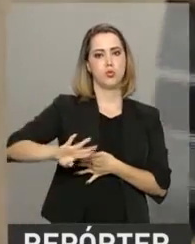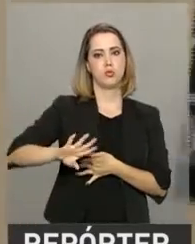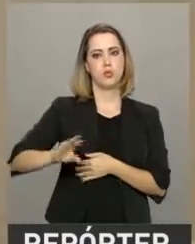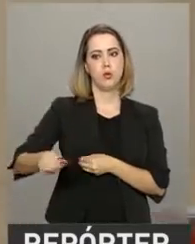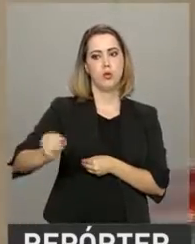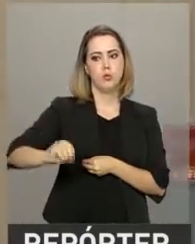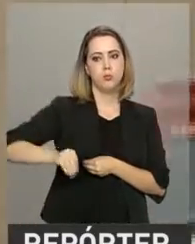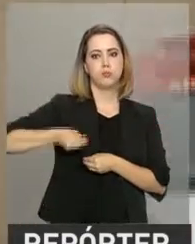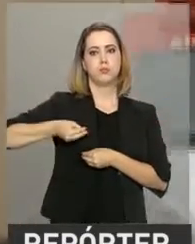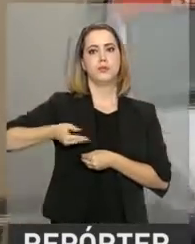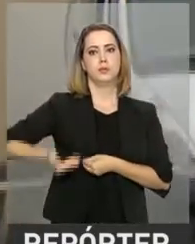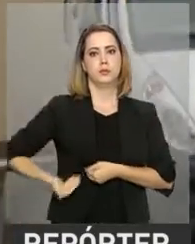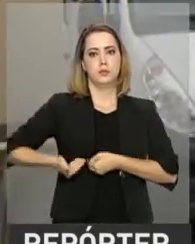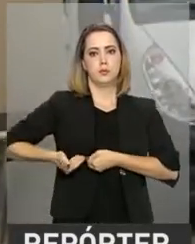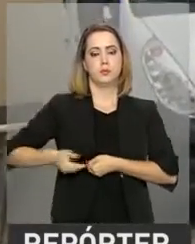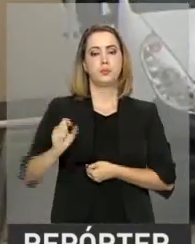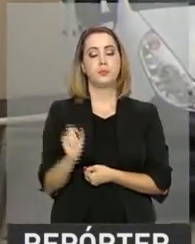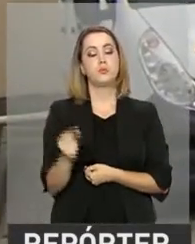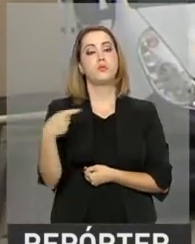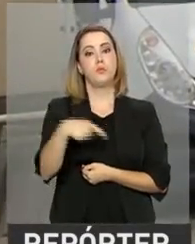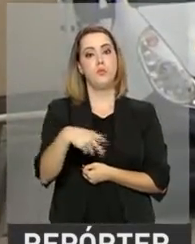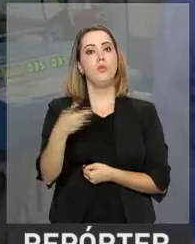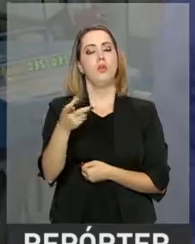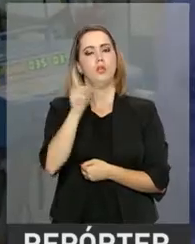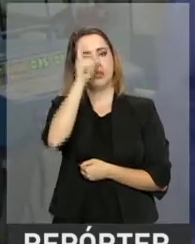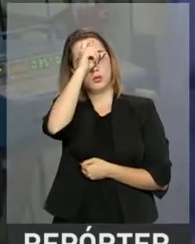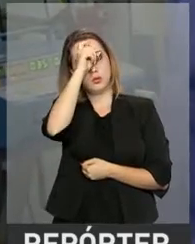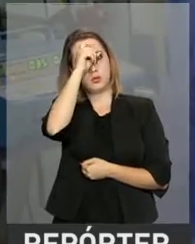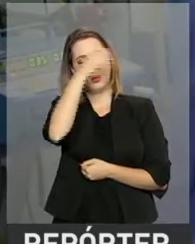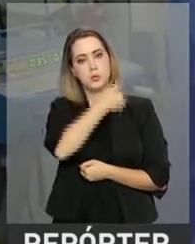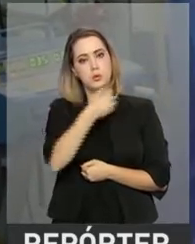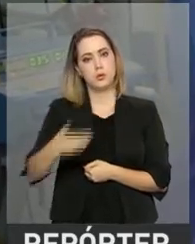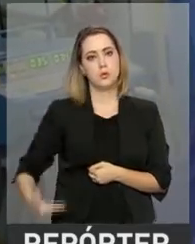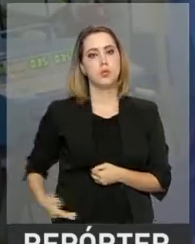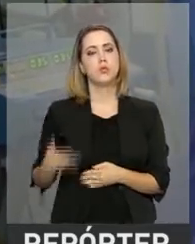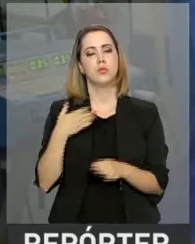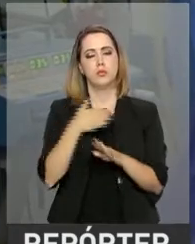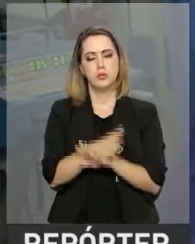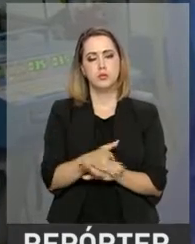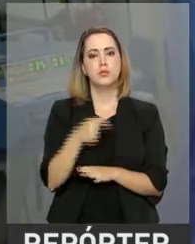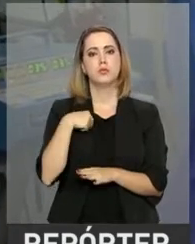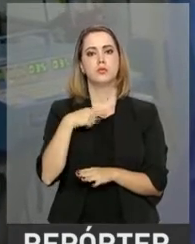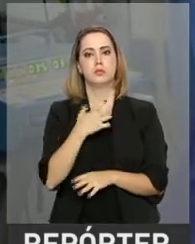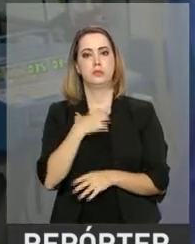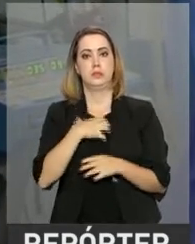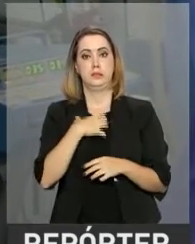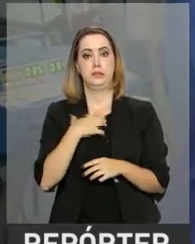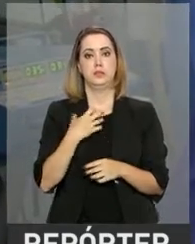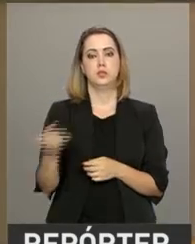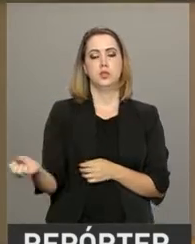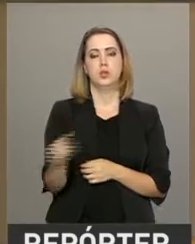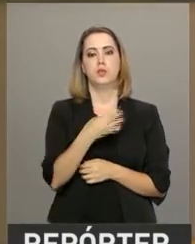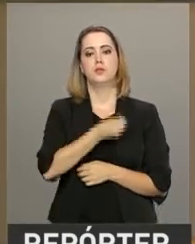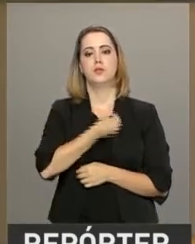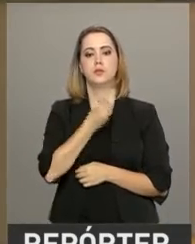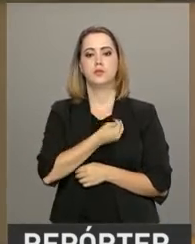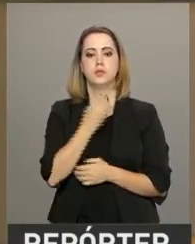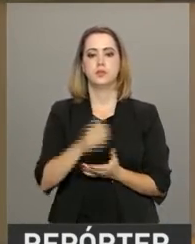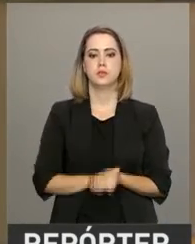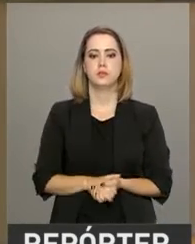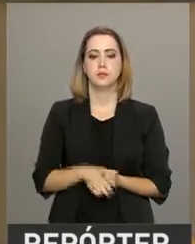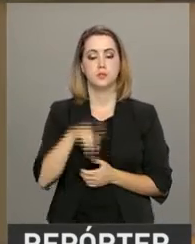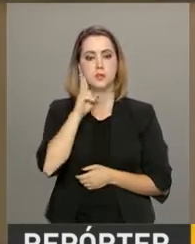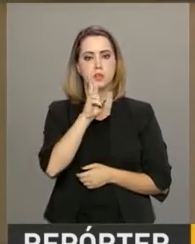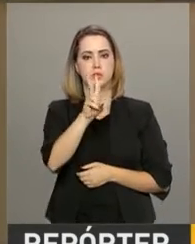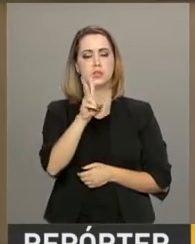hospital público do rio de janeiro ela diz que está pronta para encarar o centro cirúrgico e ansiosa pela vida nova se imagina a gente que